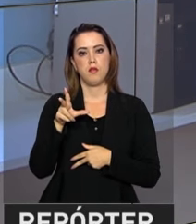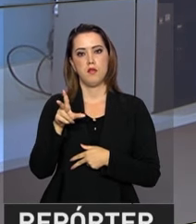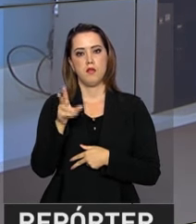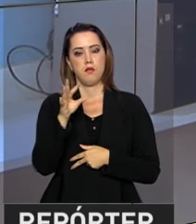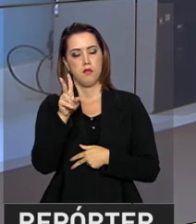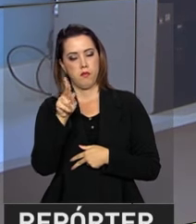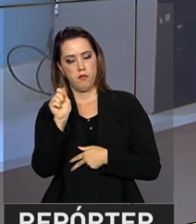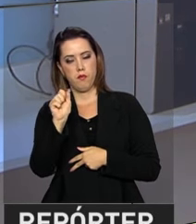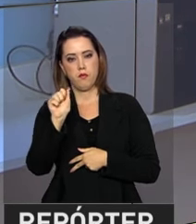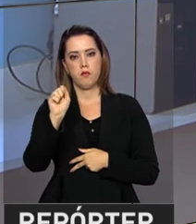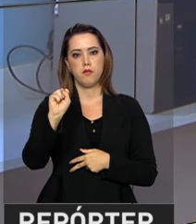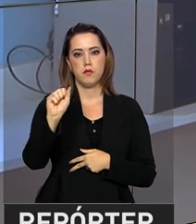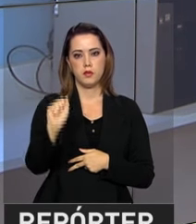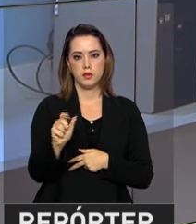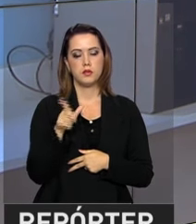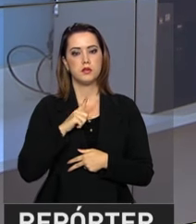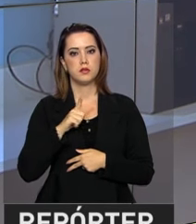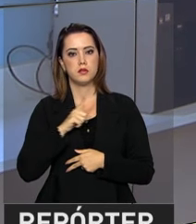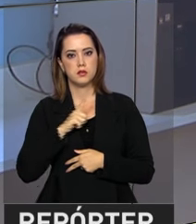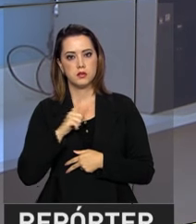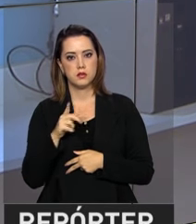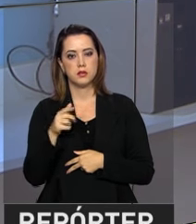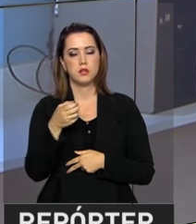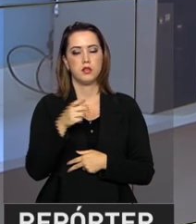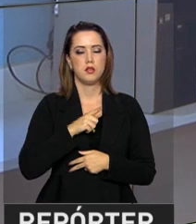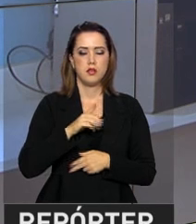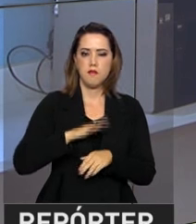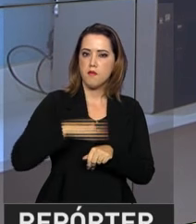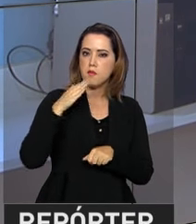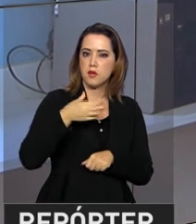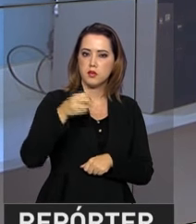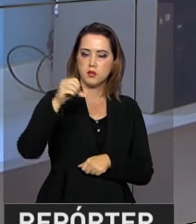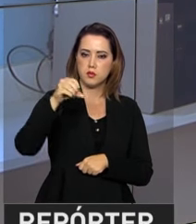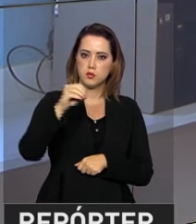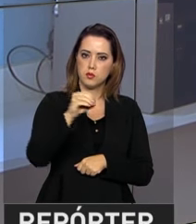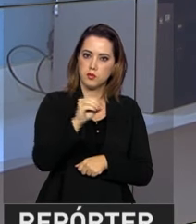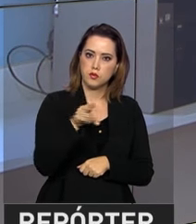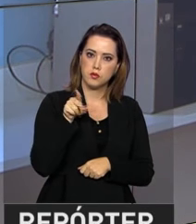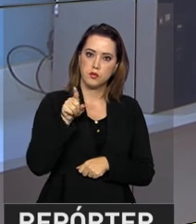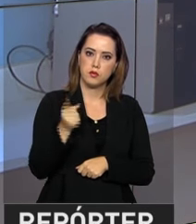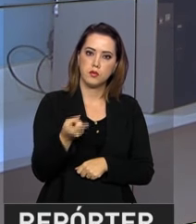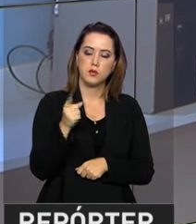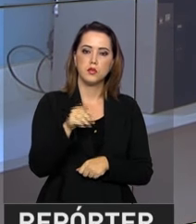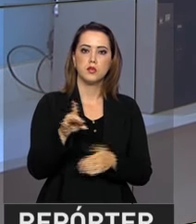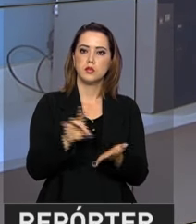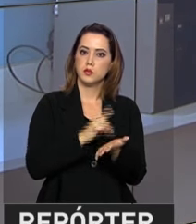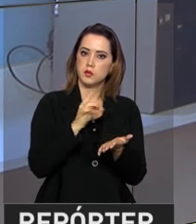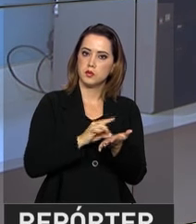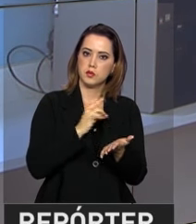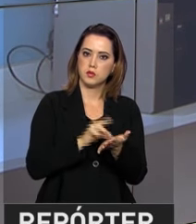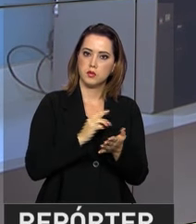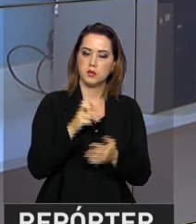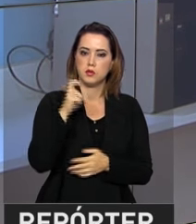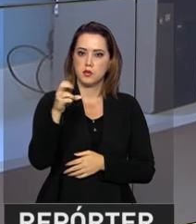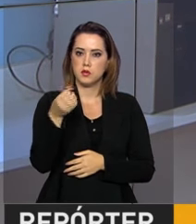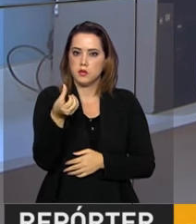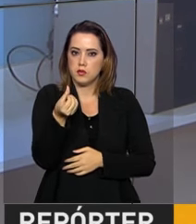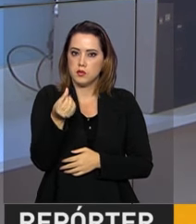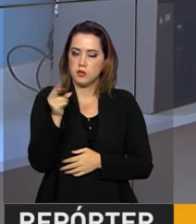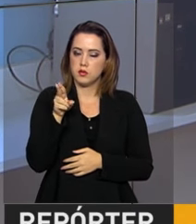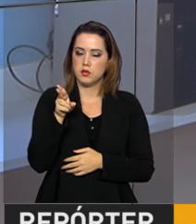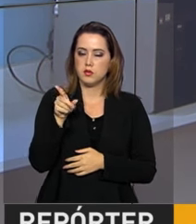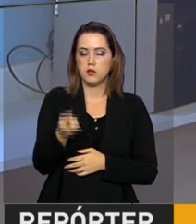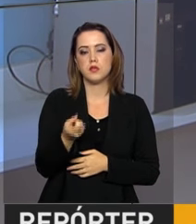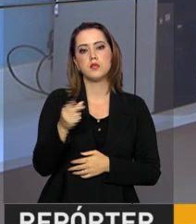educação superior. Esta edição do SISU contou com quase 900 mil inscritos para uma oferta de mais de 56